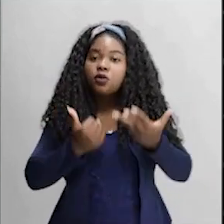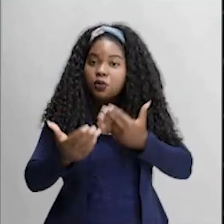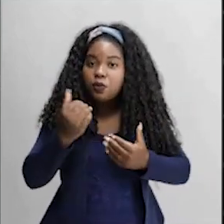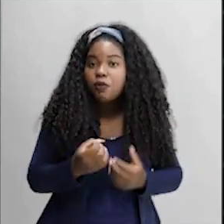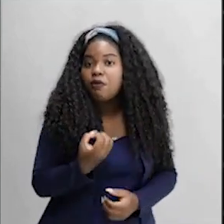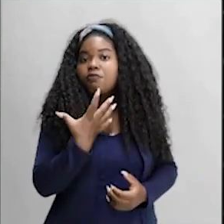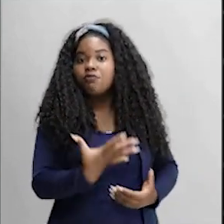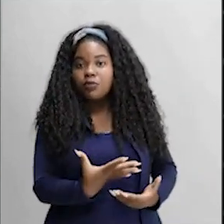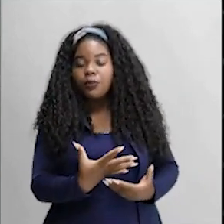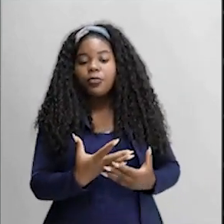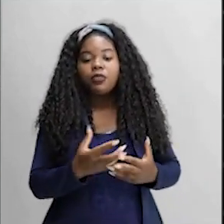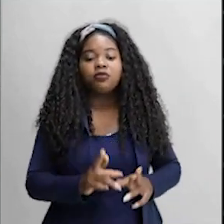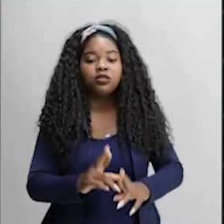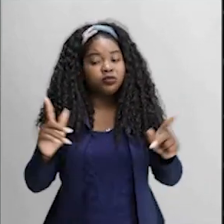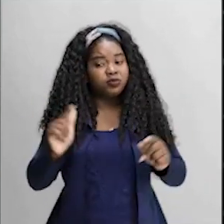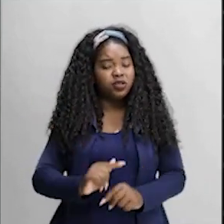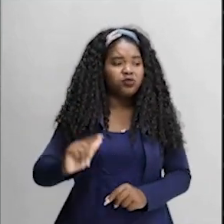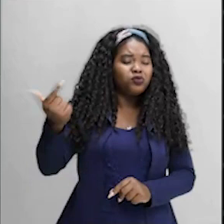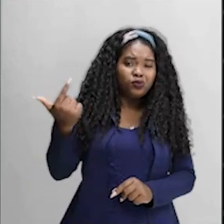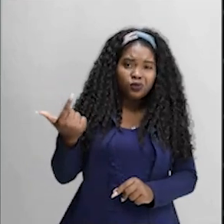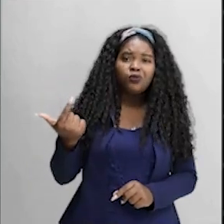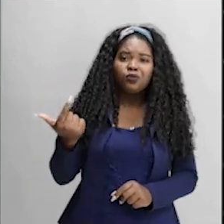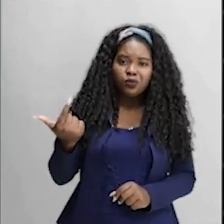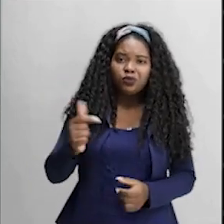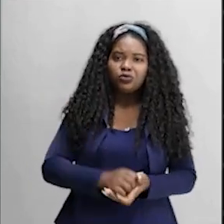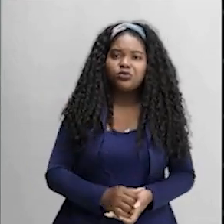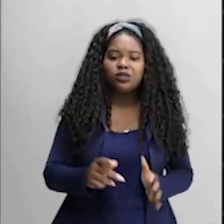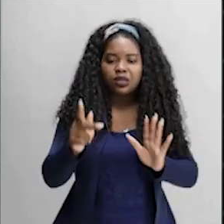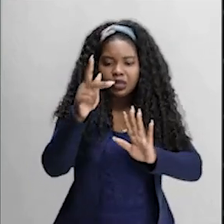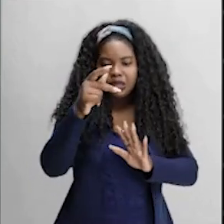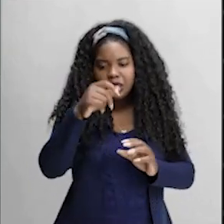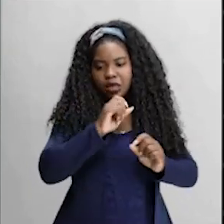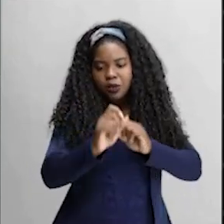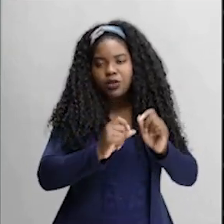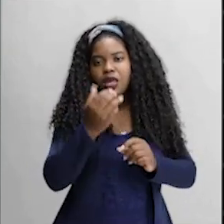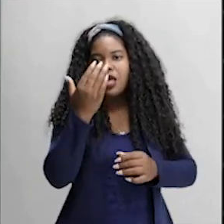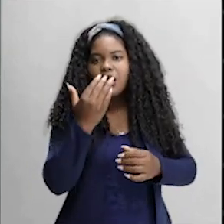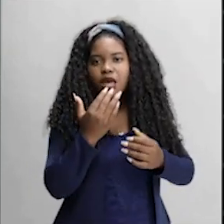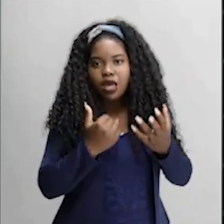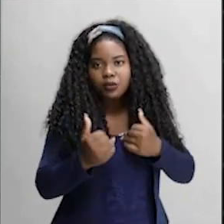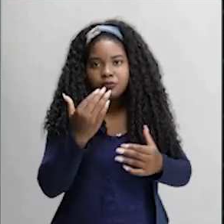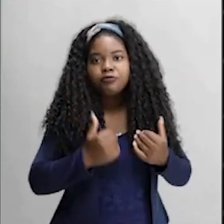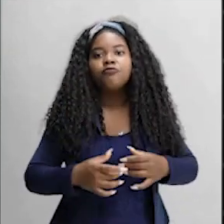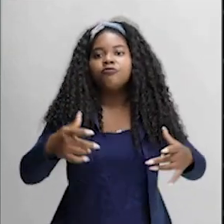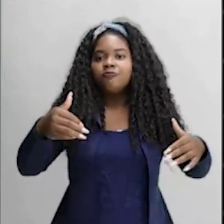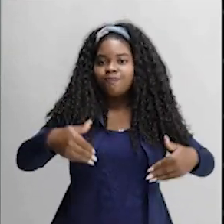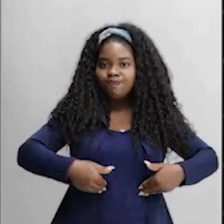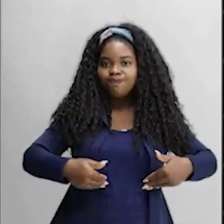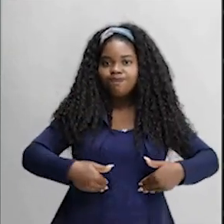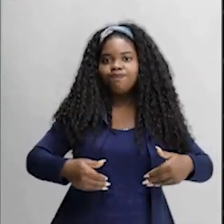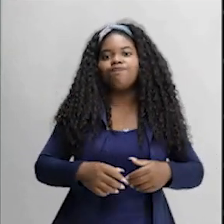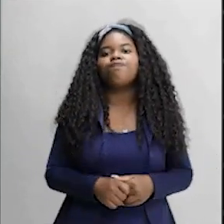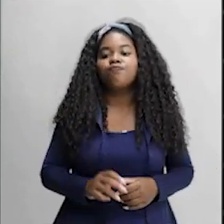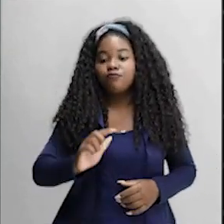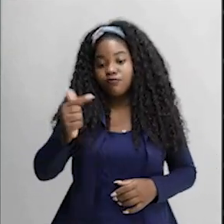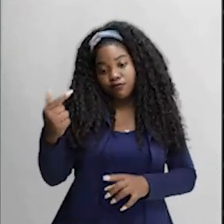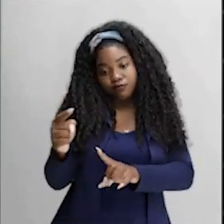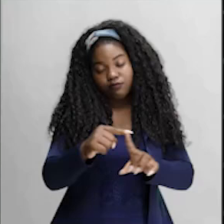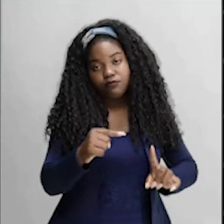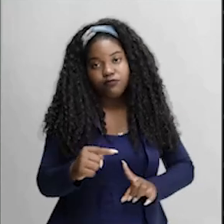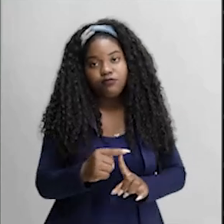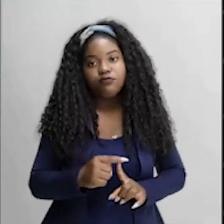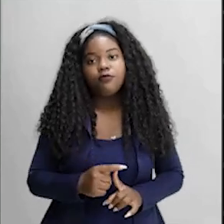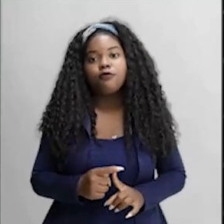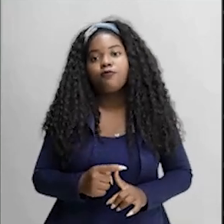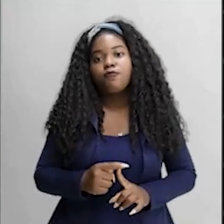Você está se diferenciando dos outros por um elemento que é a própria fome. Isso não é válido. Então, olha só, existem outras formas.